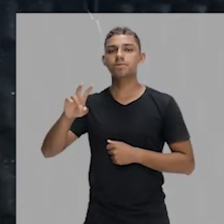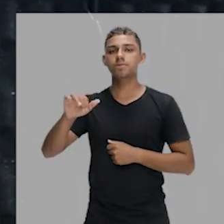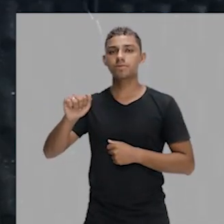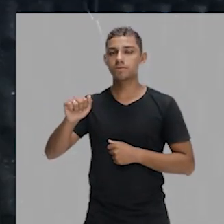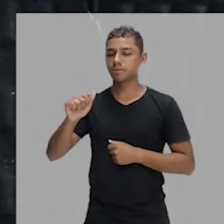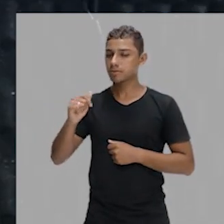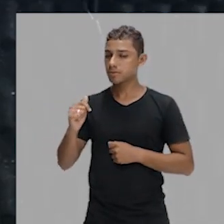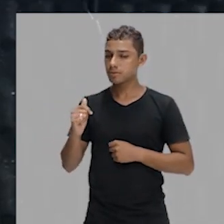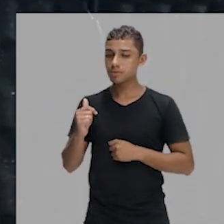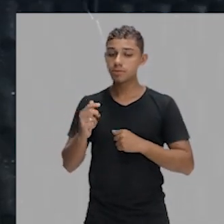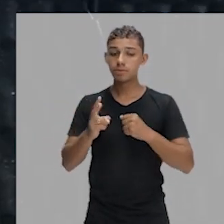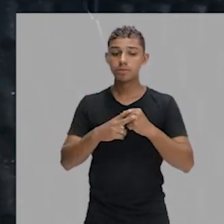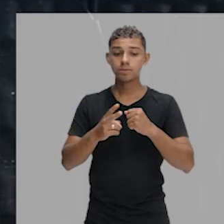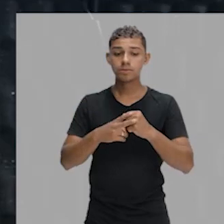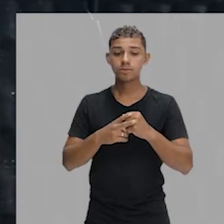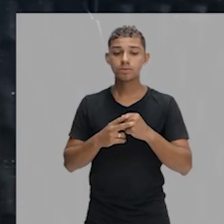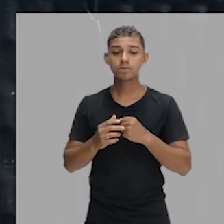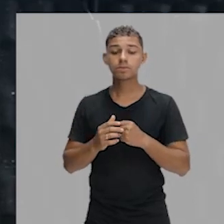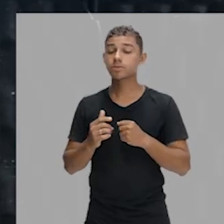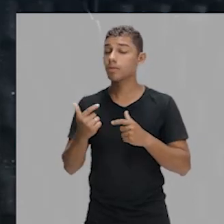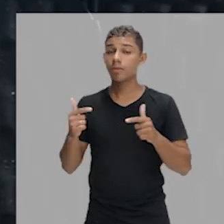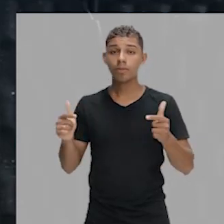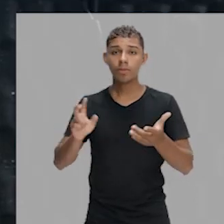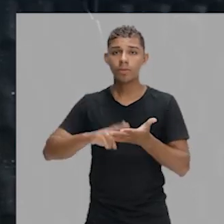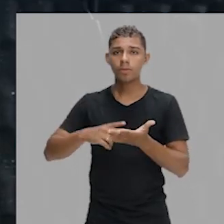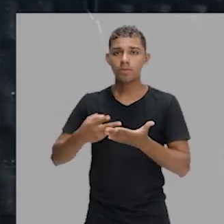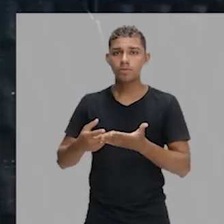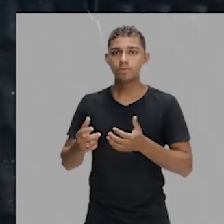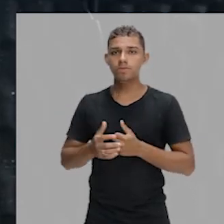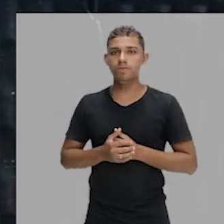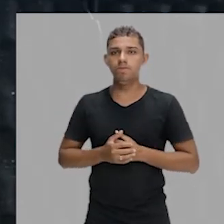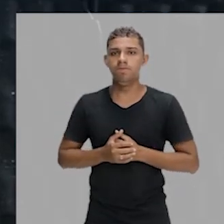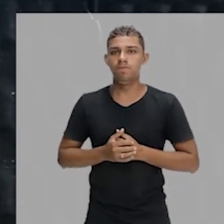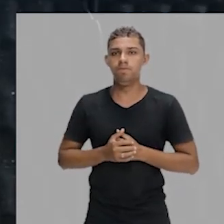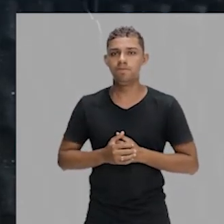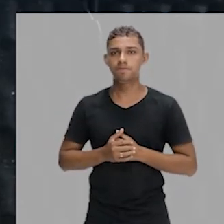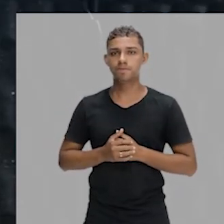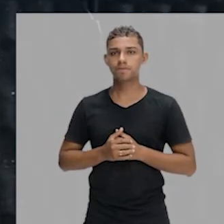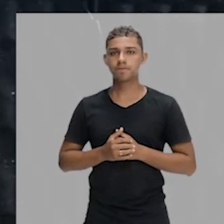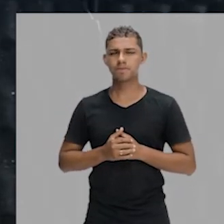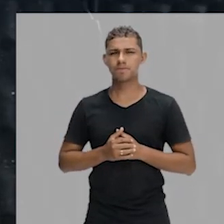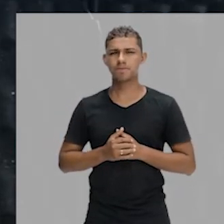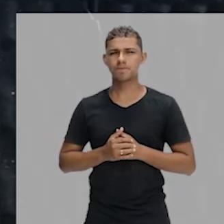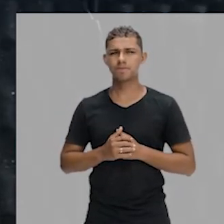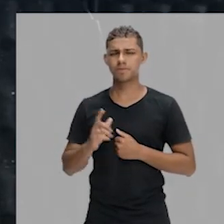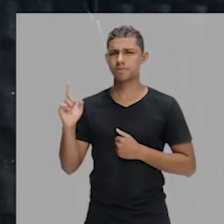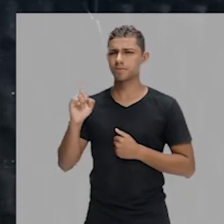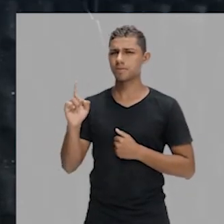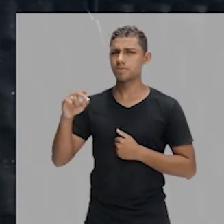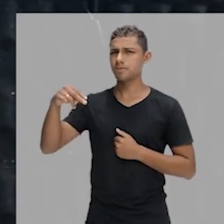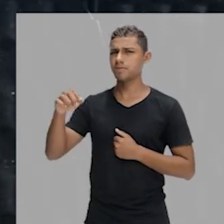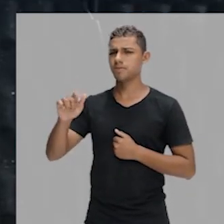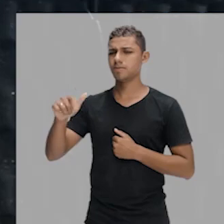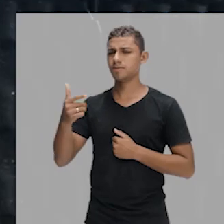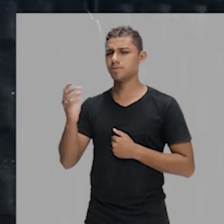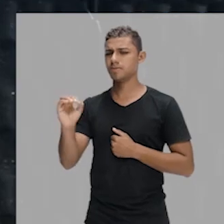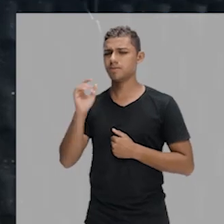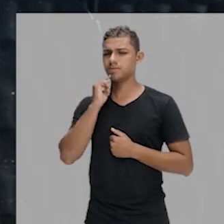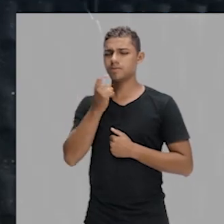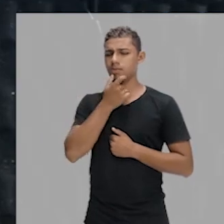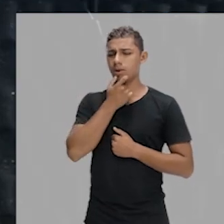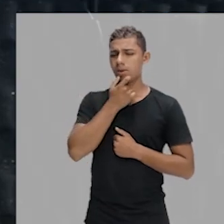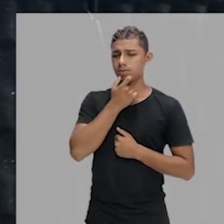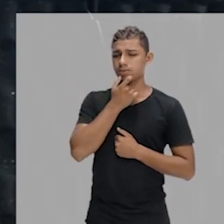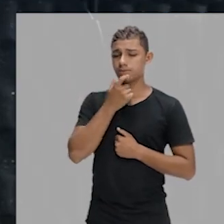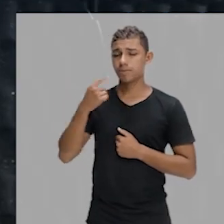tem tradução. Tá? O significado desse do not ou do don't é só o não em inglês. You do